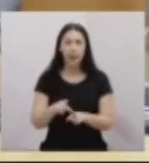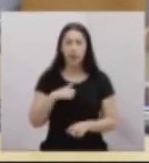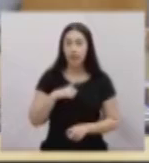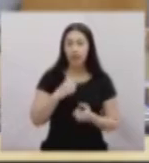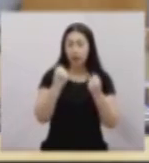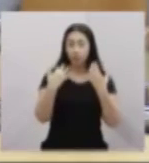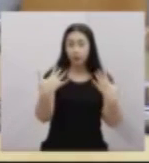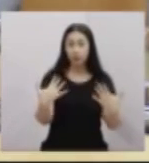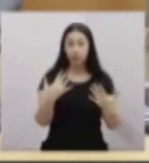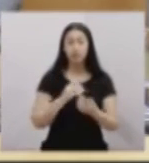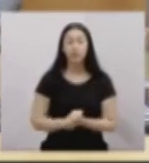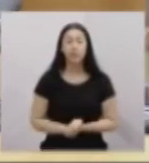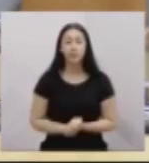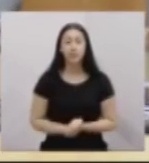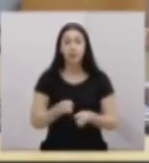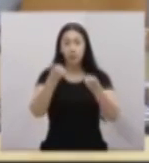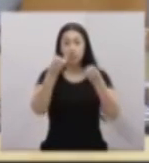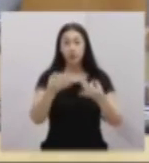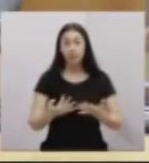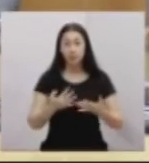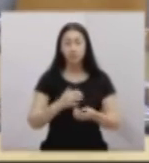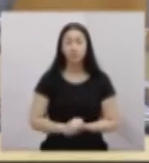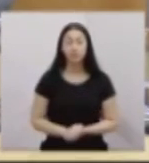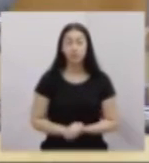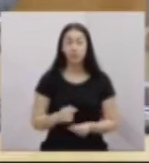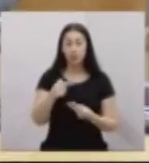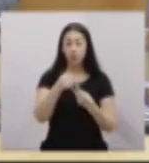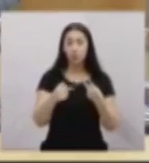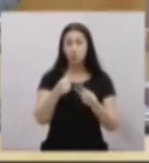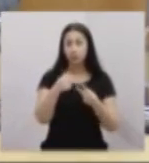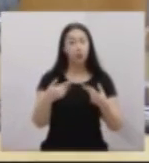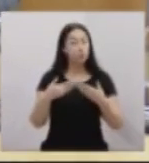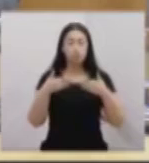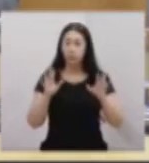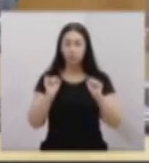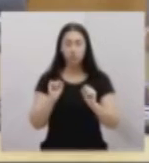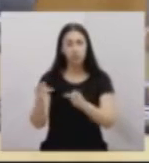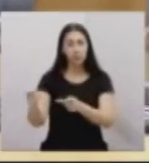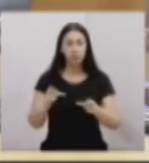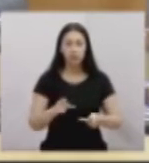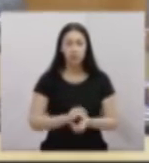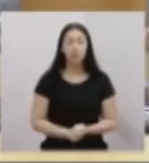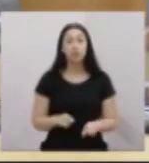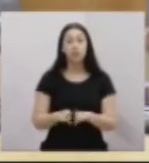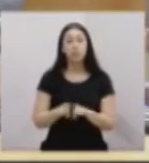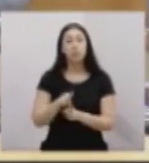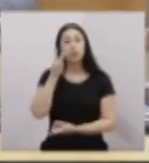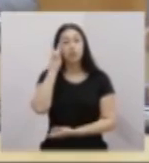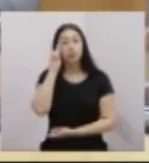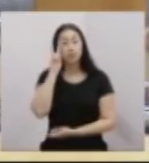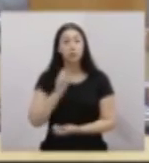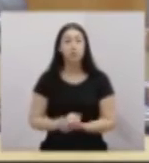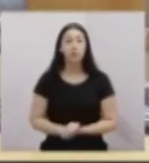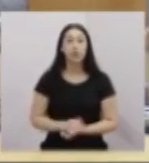audiência pública para prestação de contas. Esses 2 eventos são abertos ao público. Por fim, lembro que